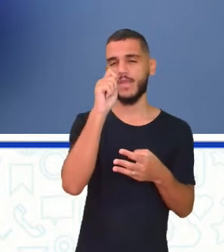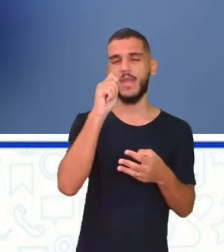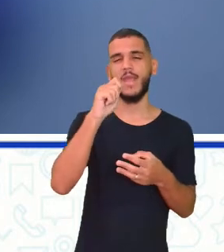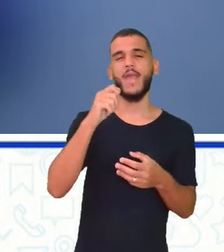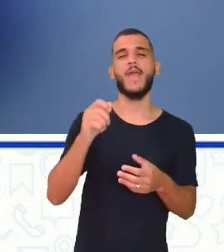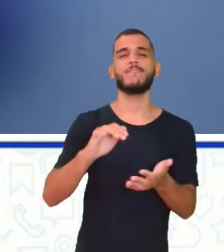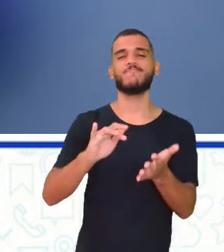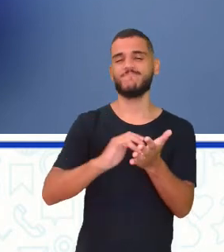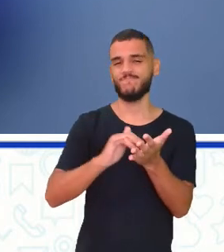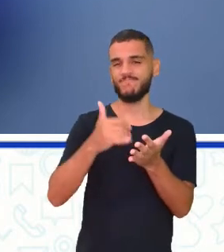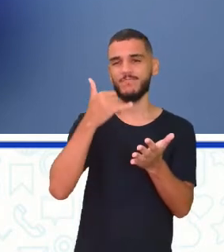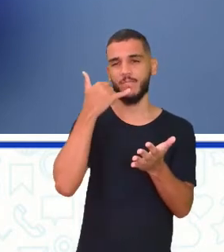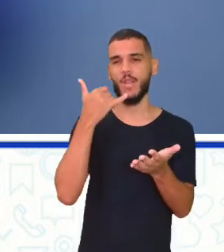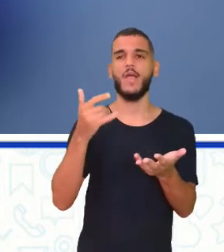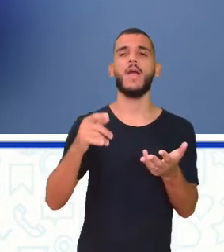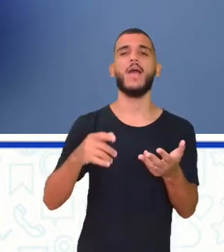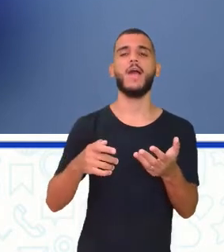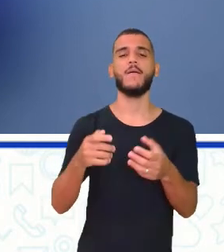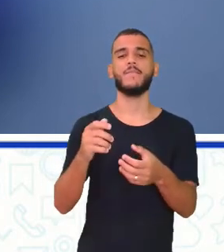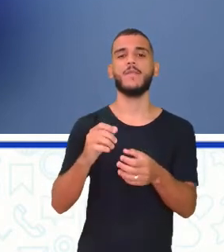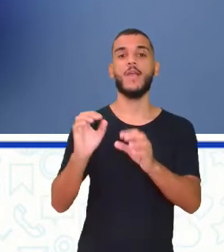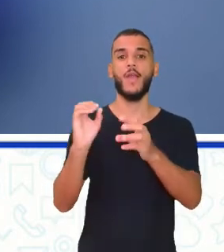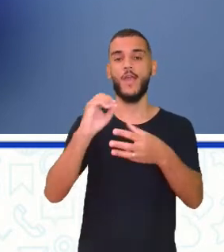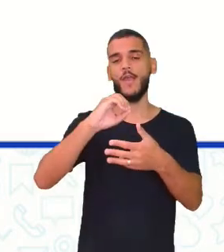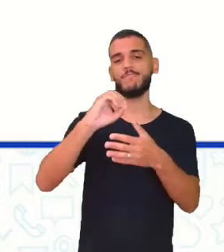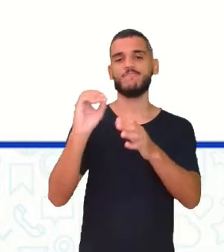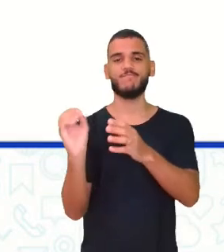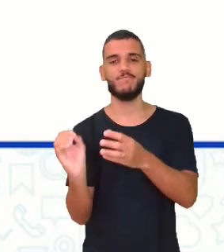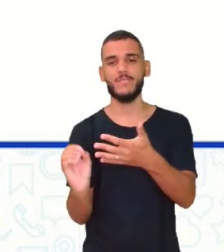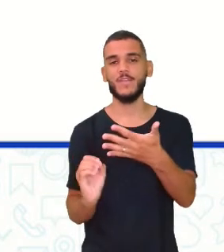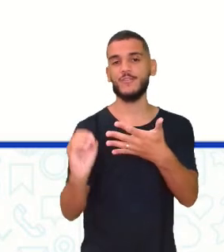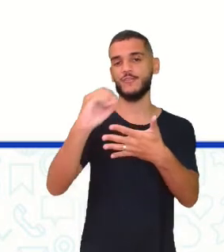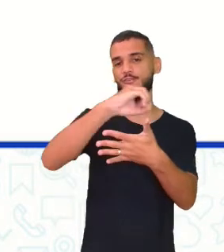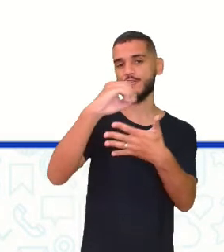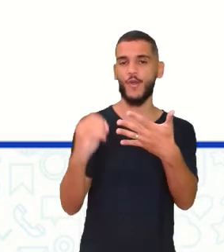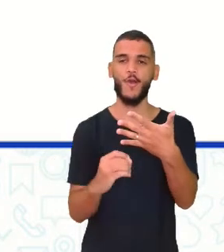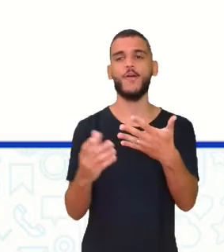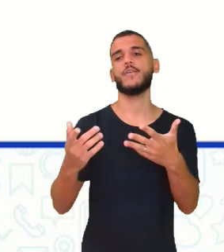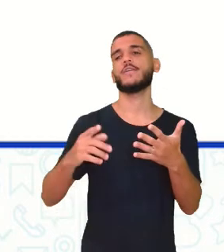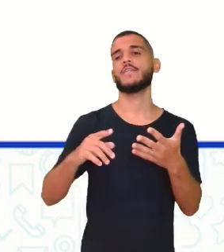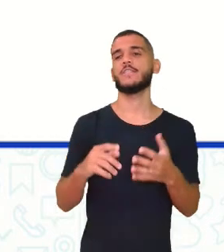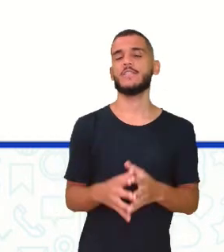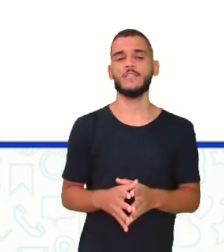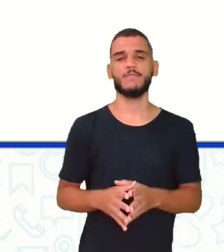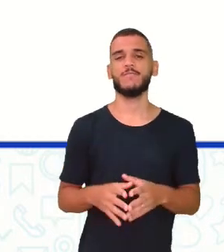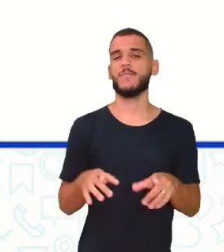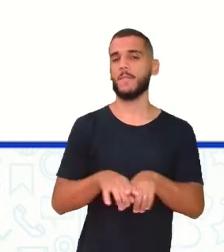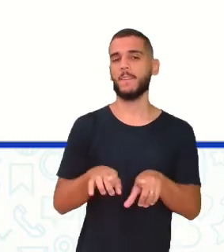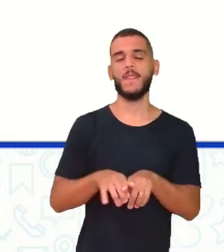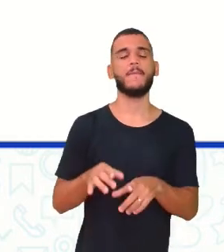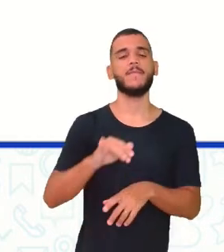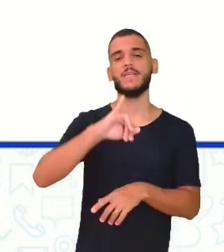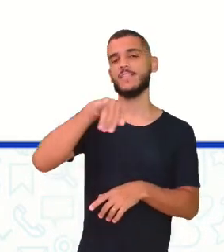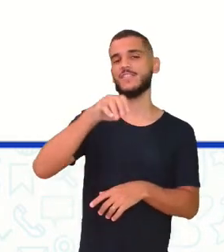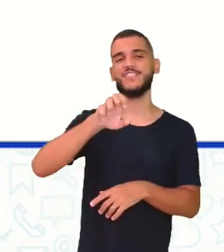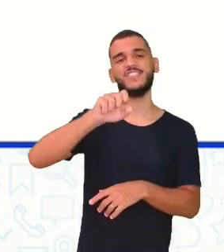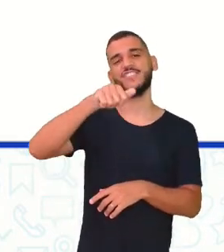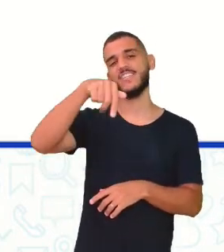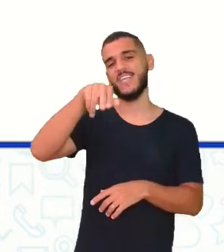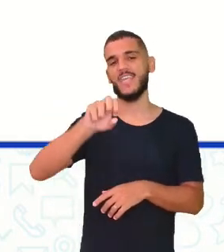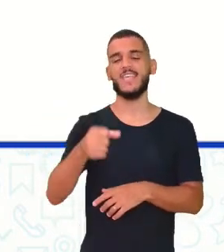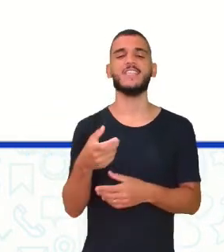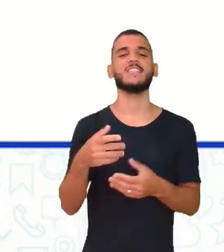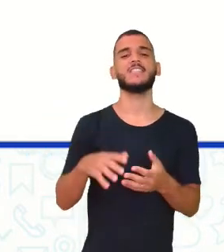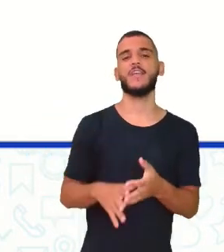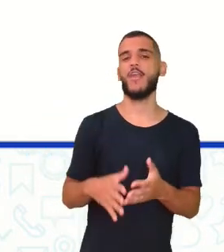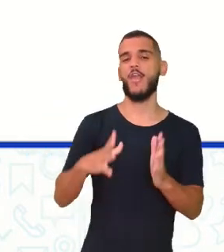palavras que já estão, não é, o tempo todo, minha gente, no nosso vocabulário. Né? Temos jeans, fashion, não é?